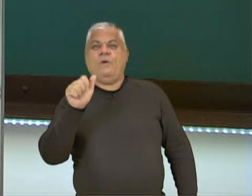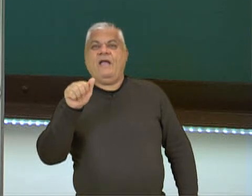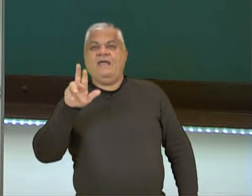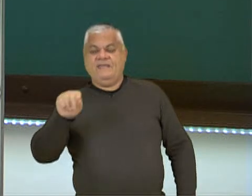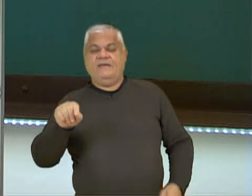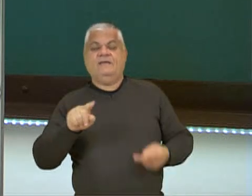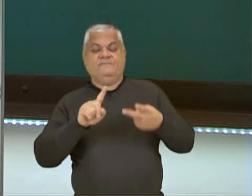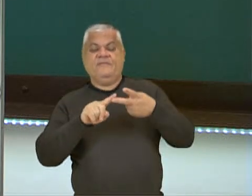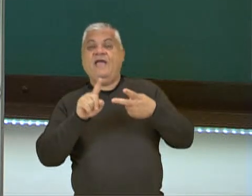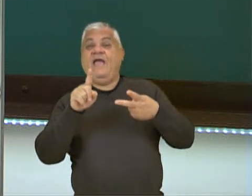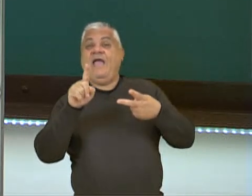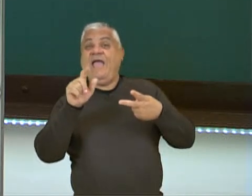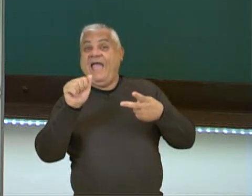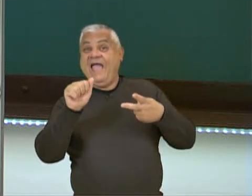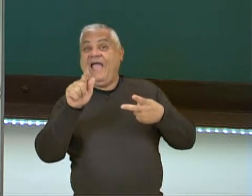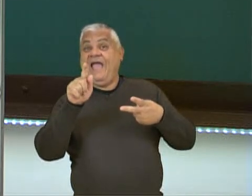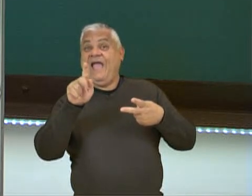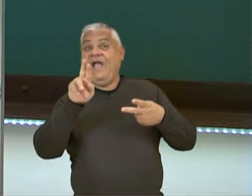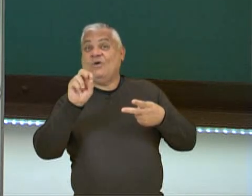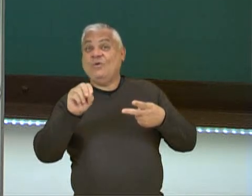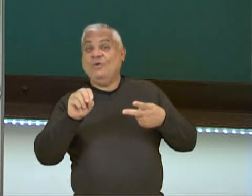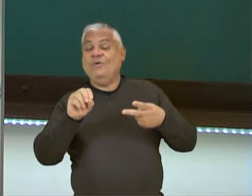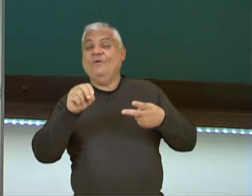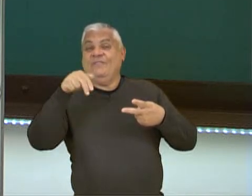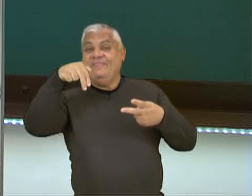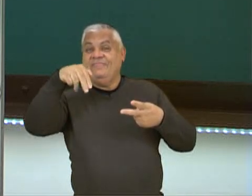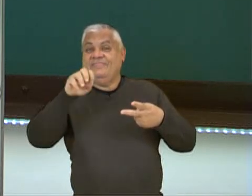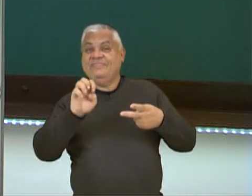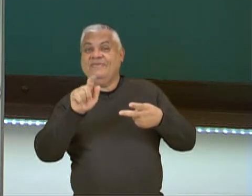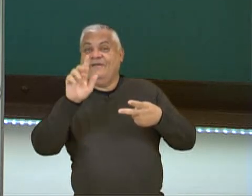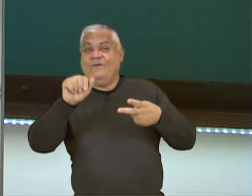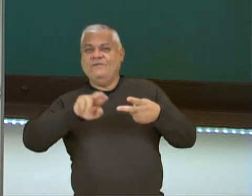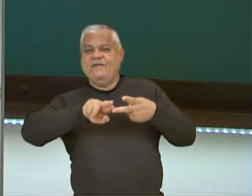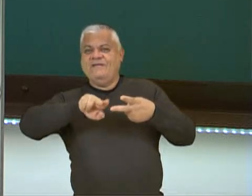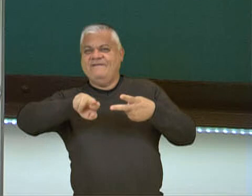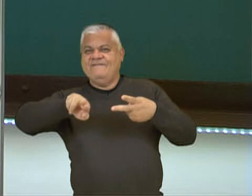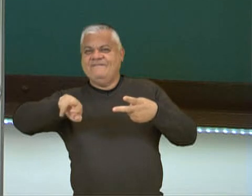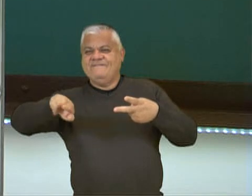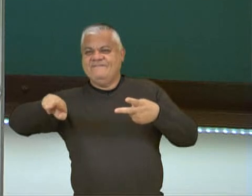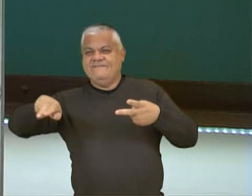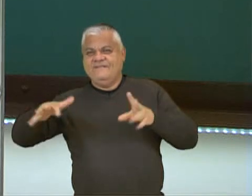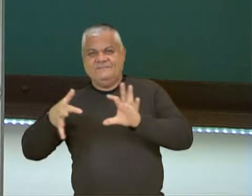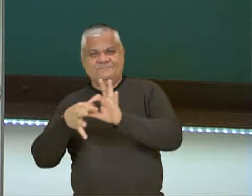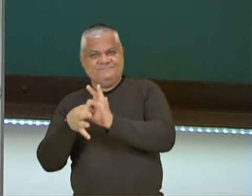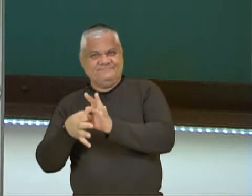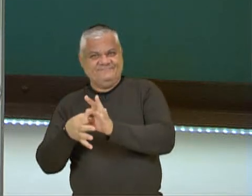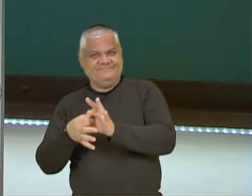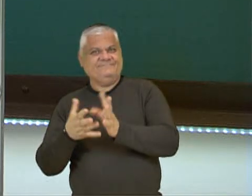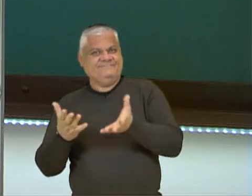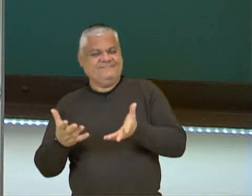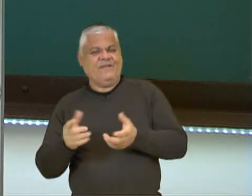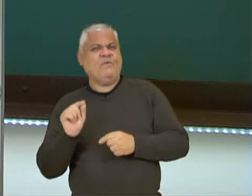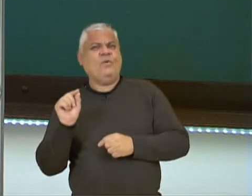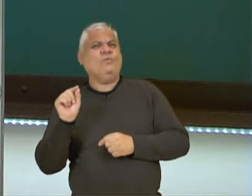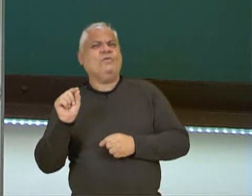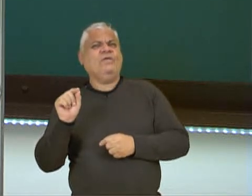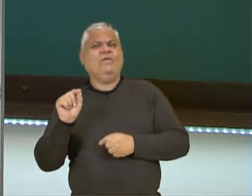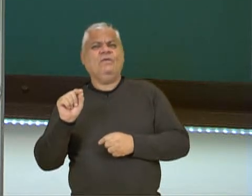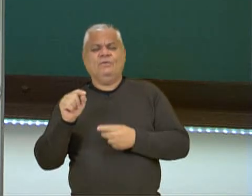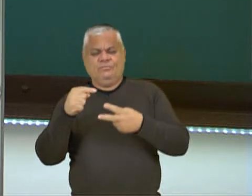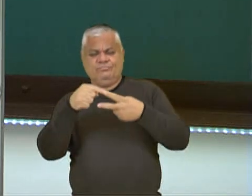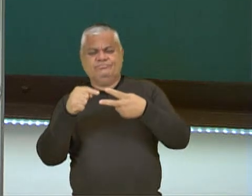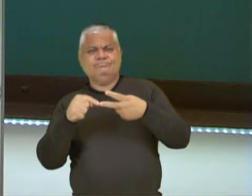também tem a ver negócios relacionados às atividades de agricultura e de pecuária. Mas o que envolve